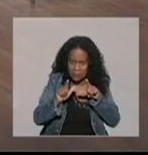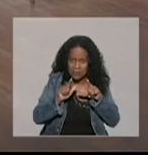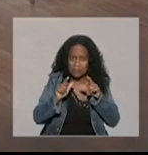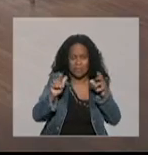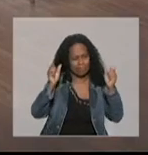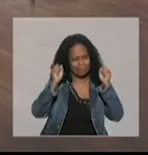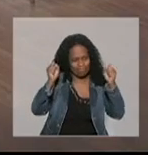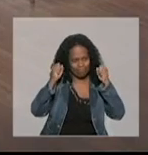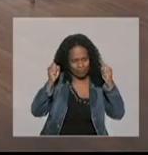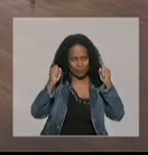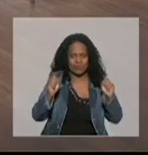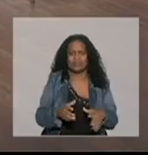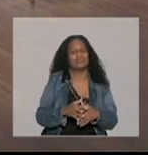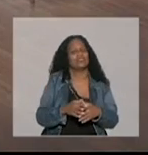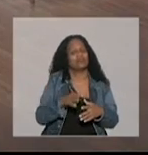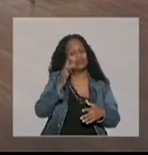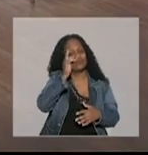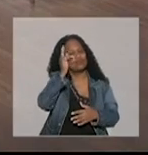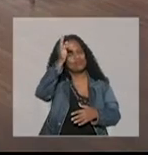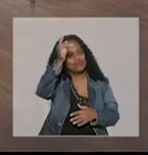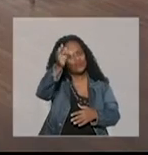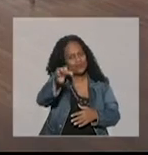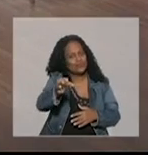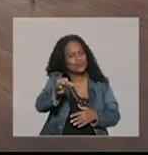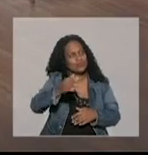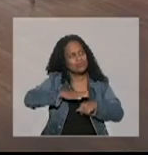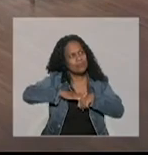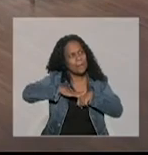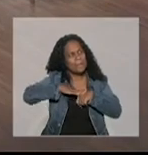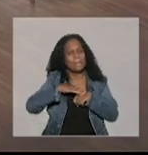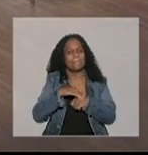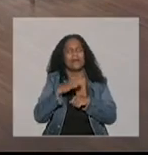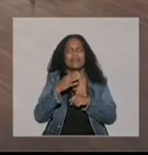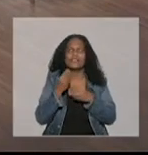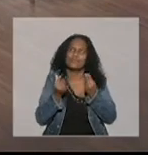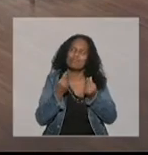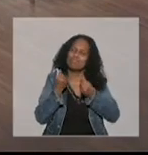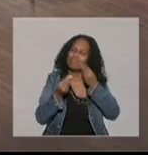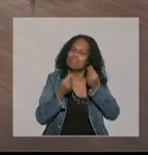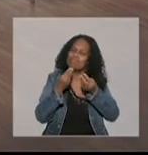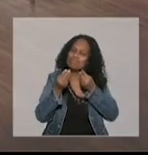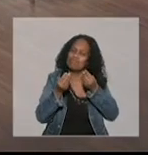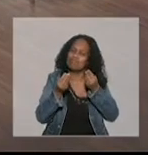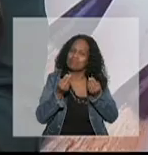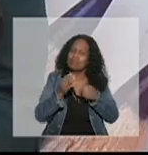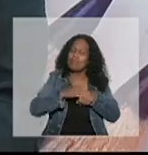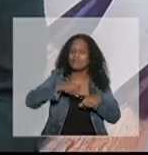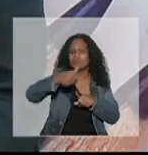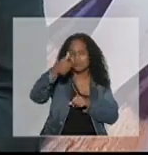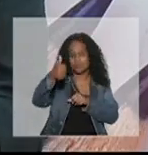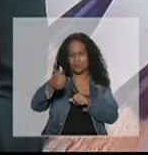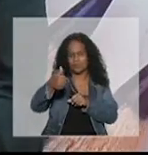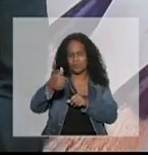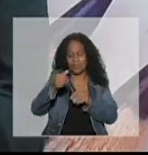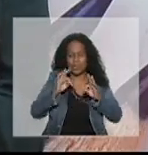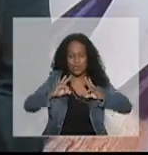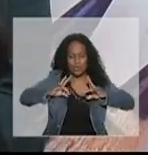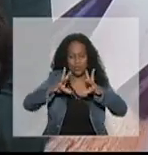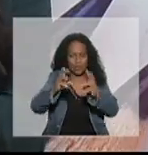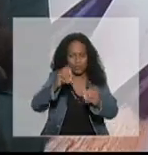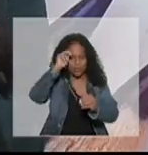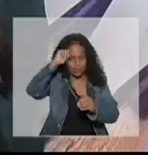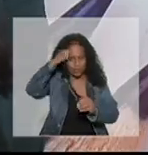pelo trabalho, sucesso. Obrigado. Então a gente vai ter aí um futuro mais, vamos dizer assim, mais democrático